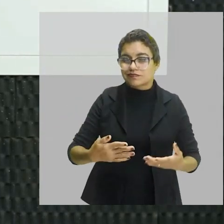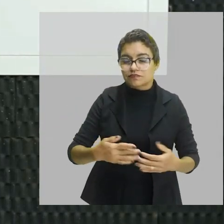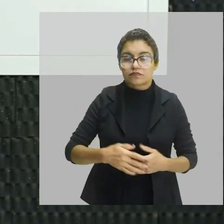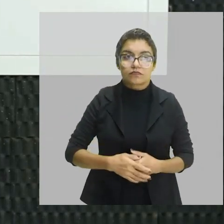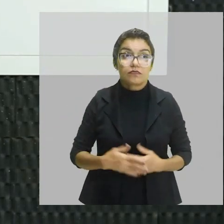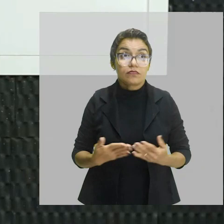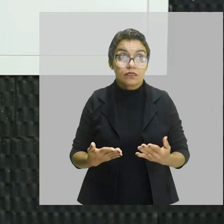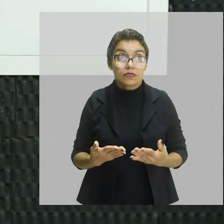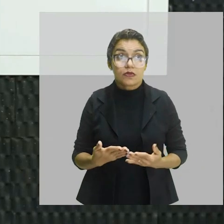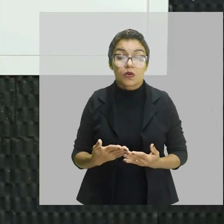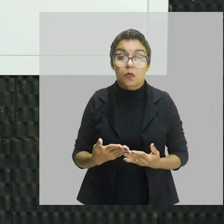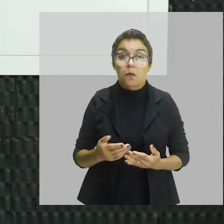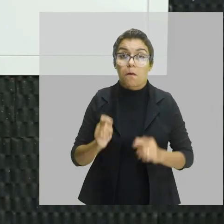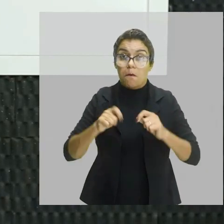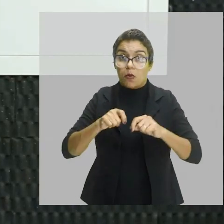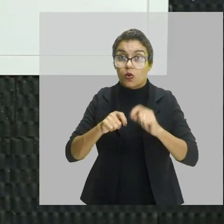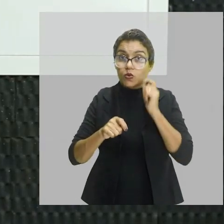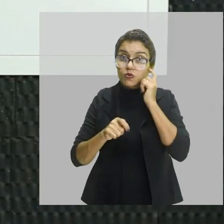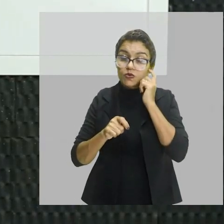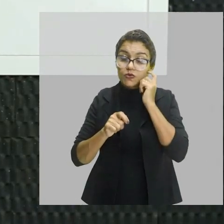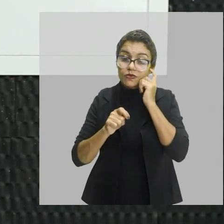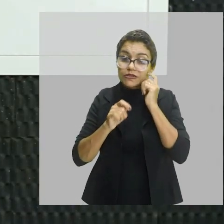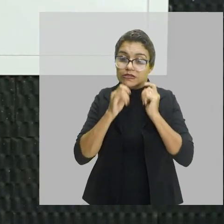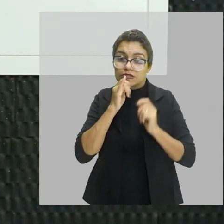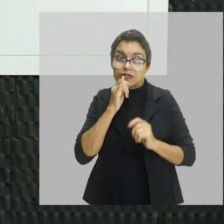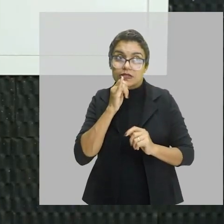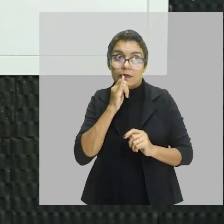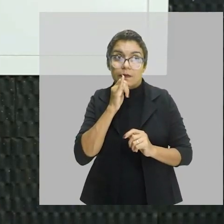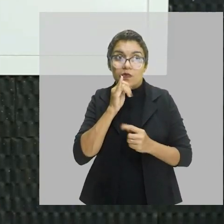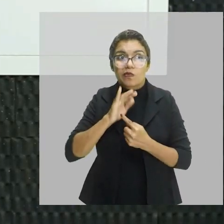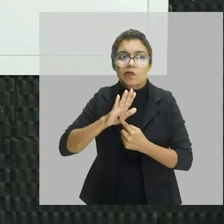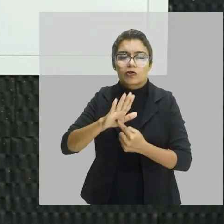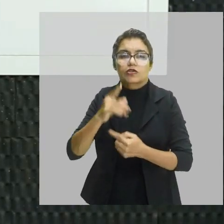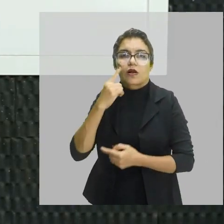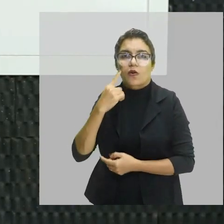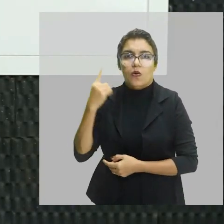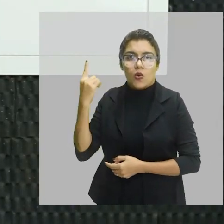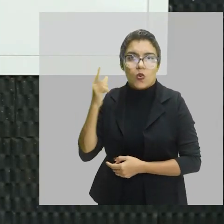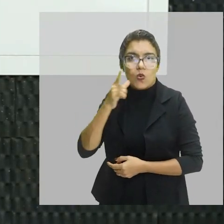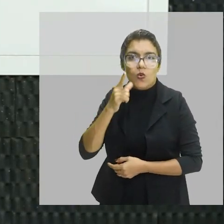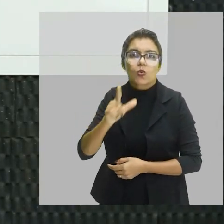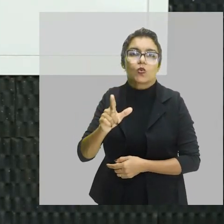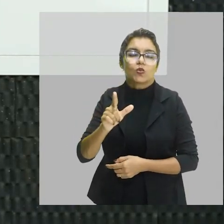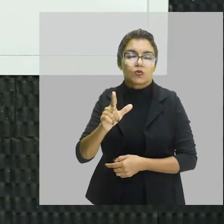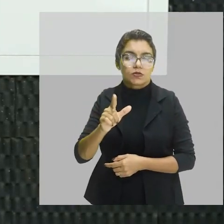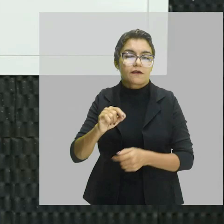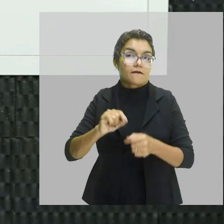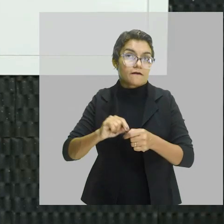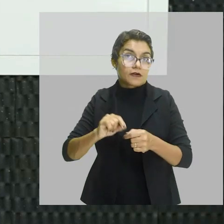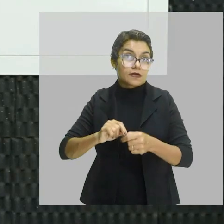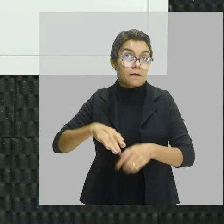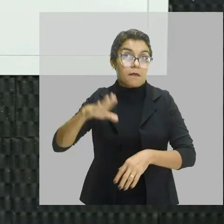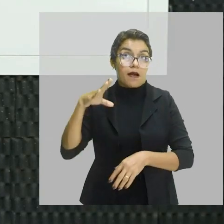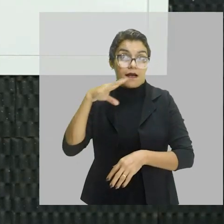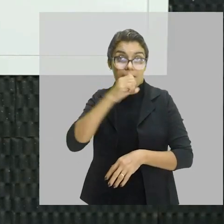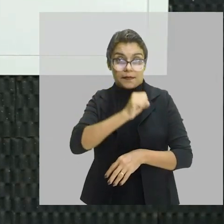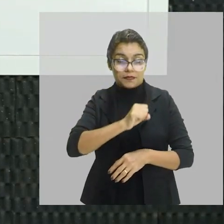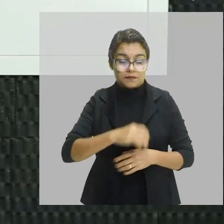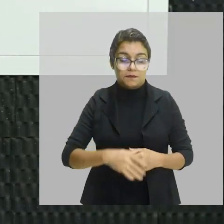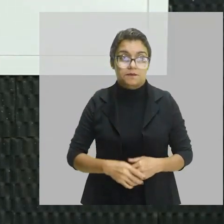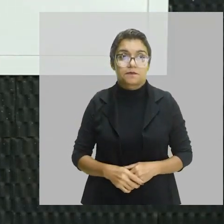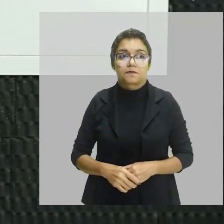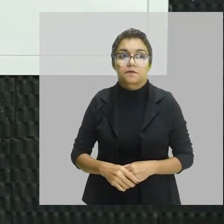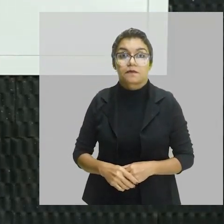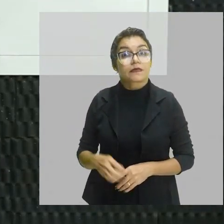eu já posso até dar um destaque. Ele já consegue fazer isso mais rapidamente.